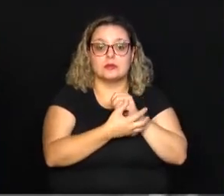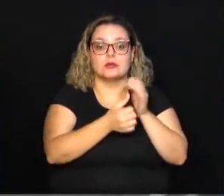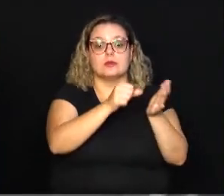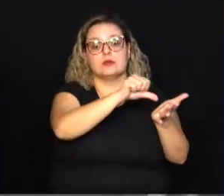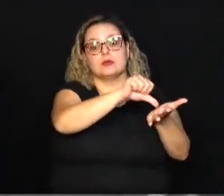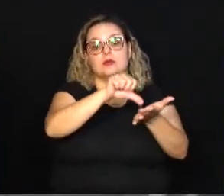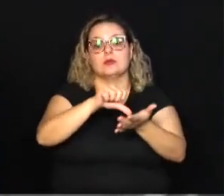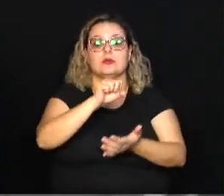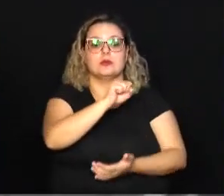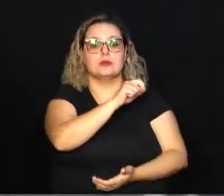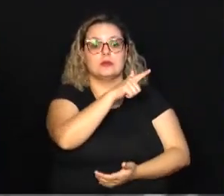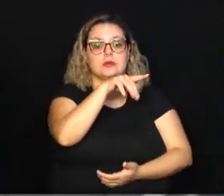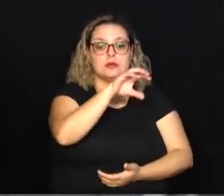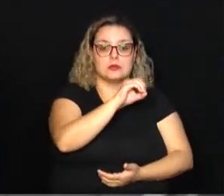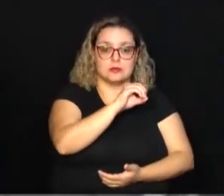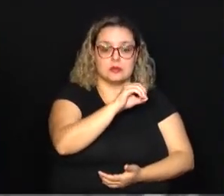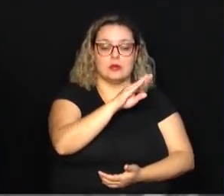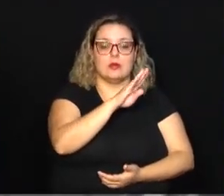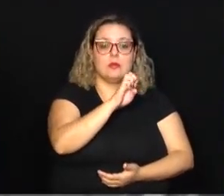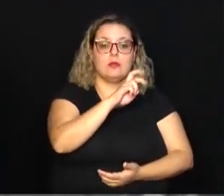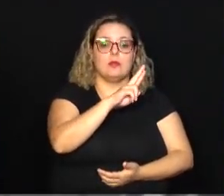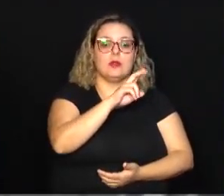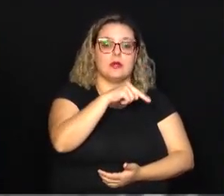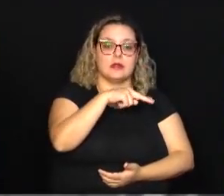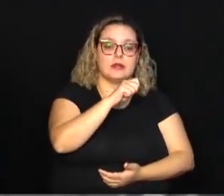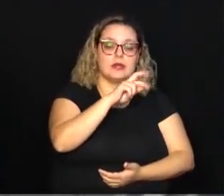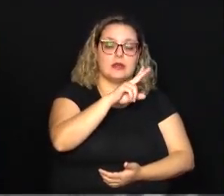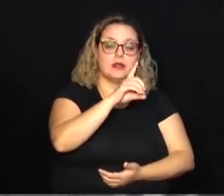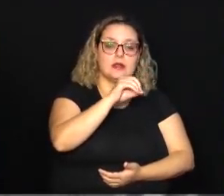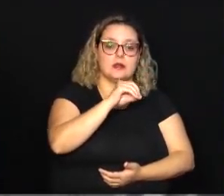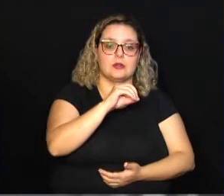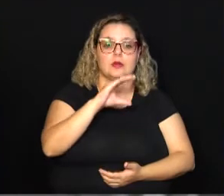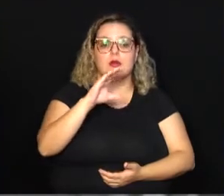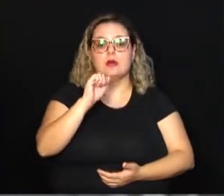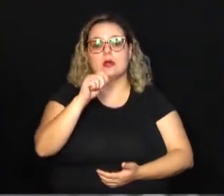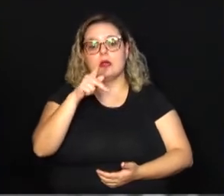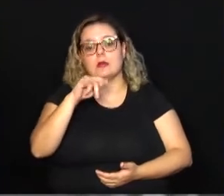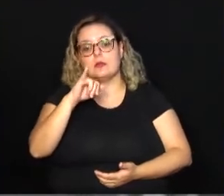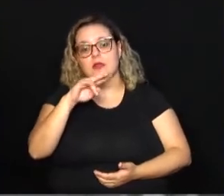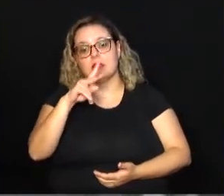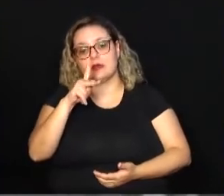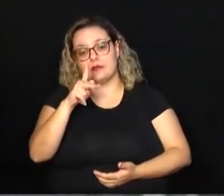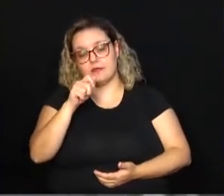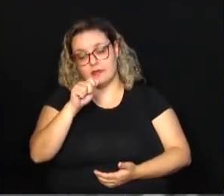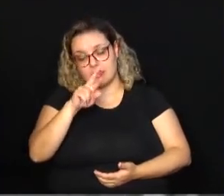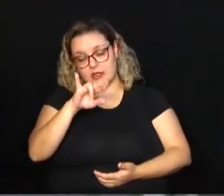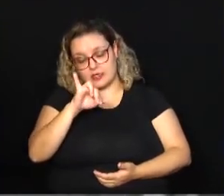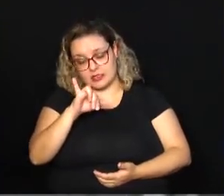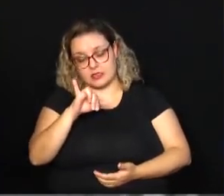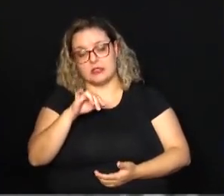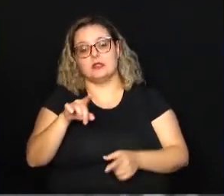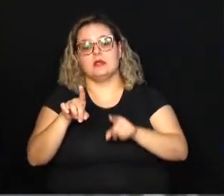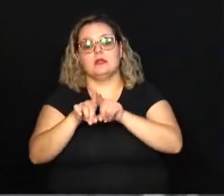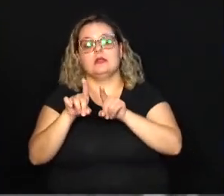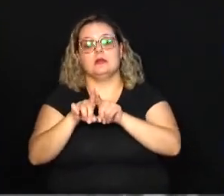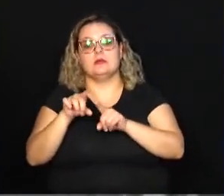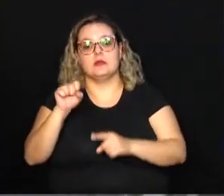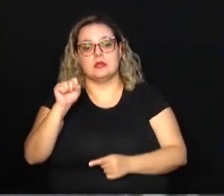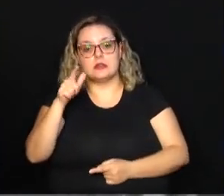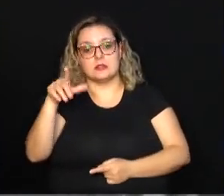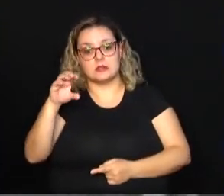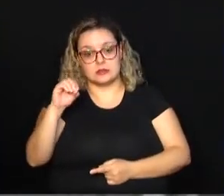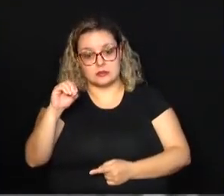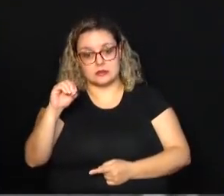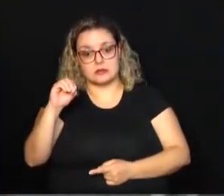o São Bernardo, o Capivari e o Costa e Silva. E lembrando, as UPAs, que são estruturas pré-hospitalares, continuam atendendo